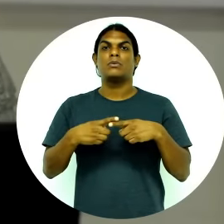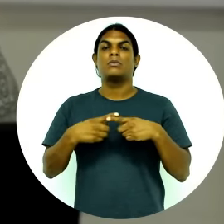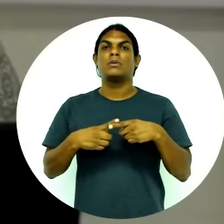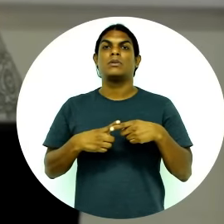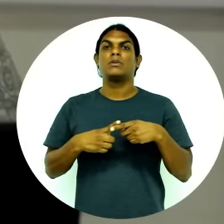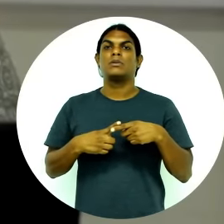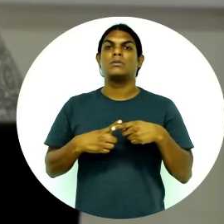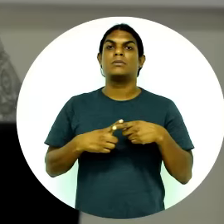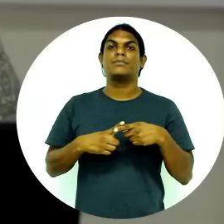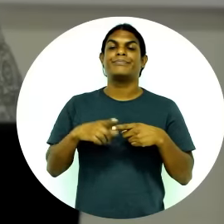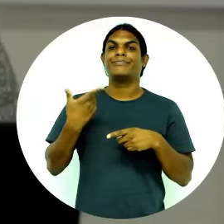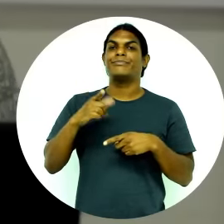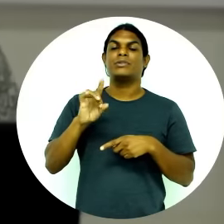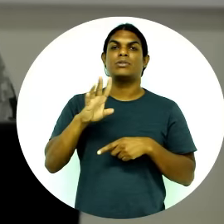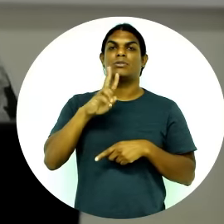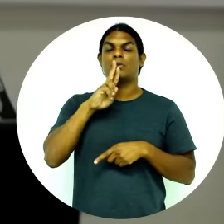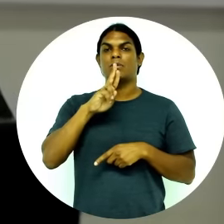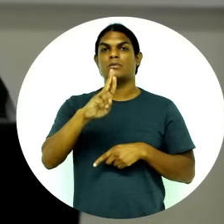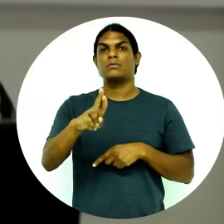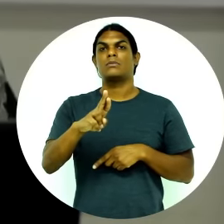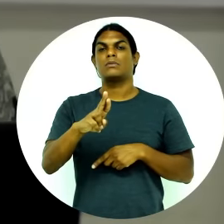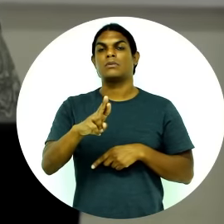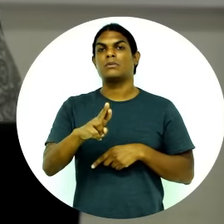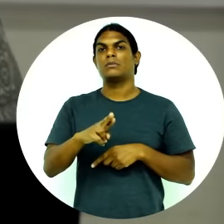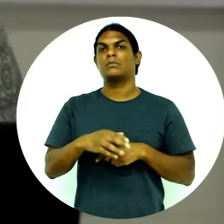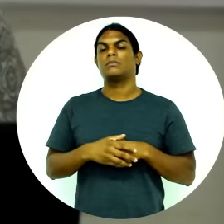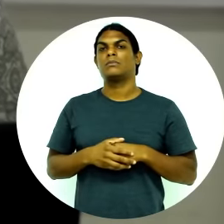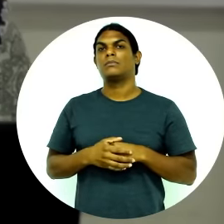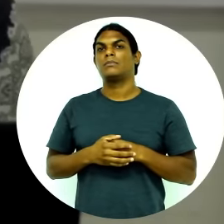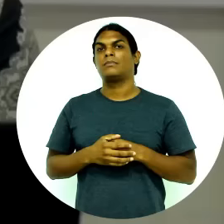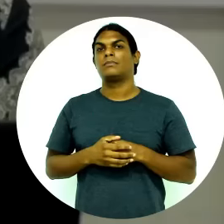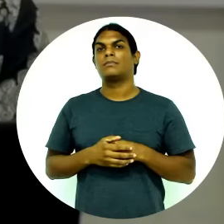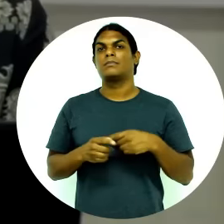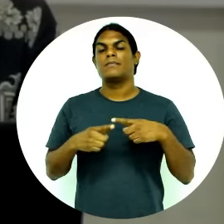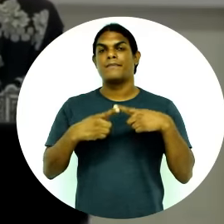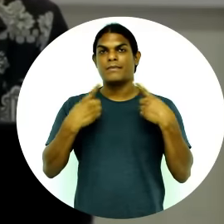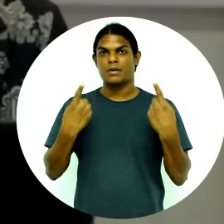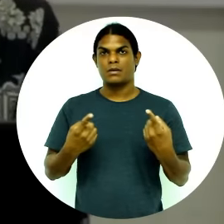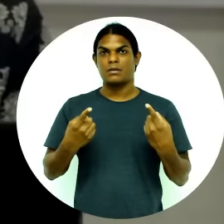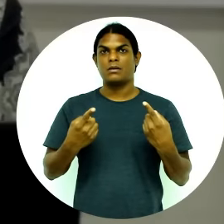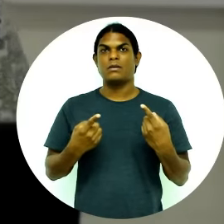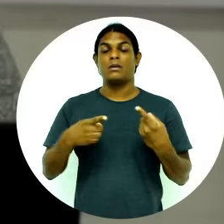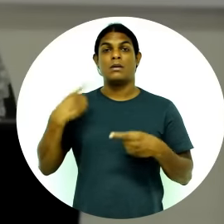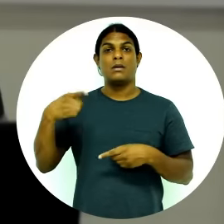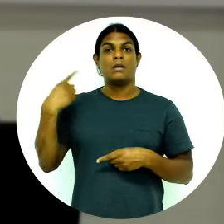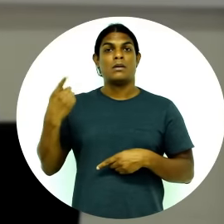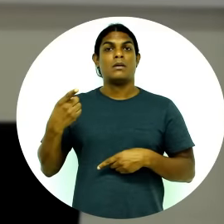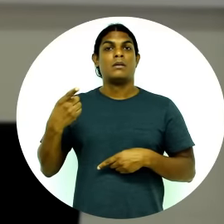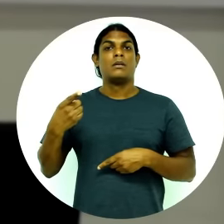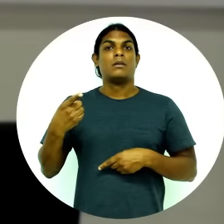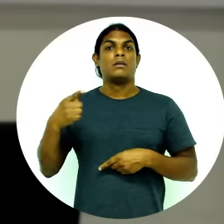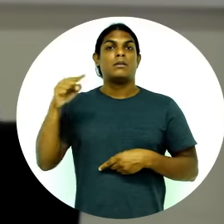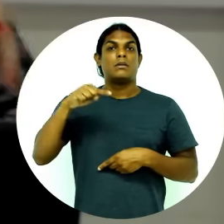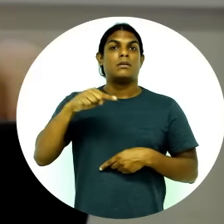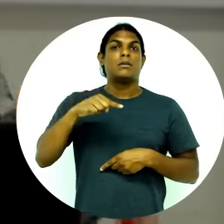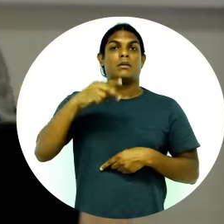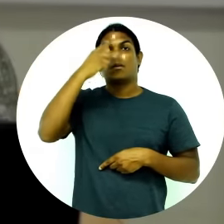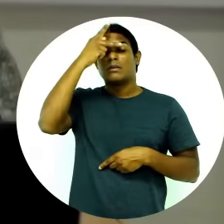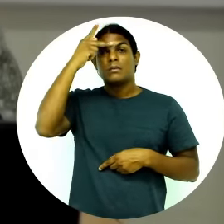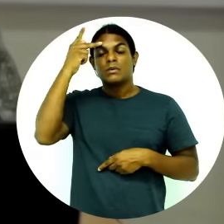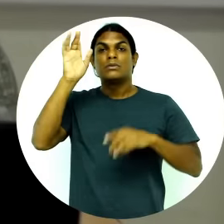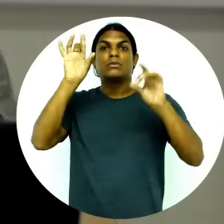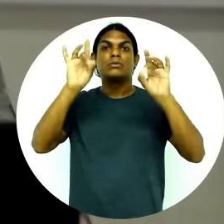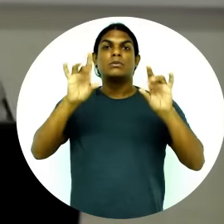que é um método que simplesmente eu não vou ter apenas o resultado da avaliação de desempenho dos colaboradores, mas depois que